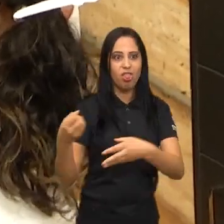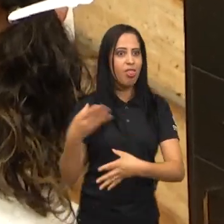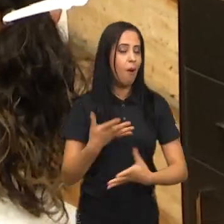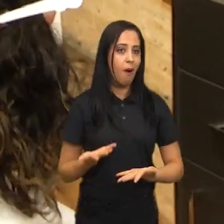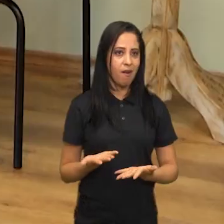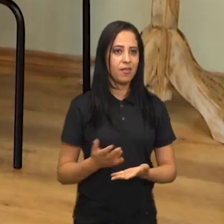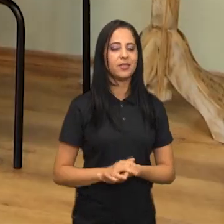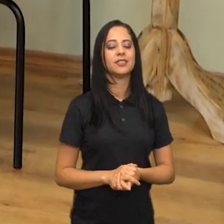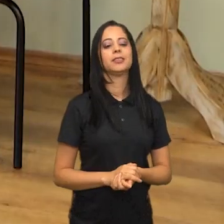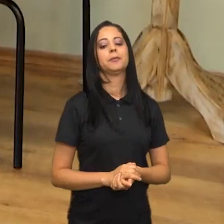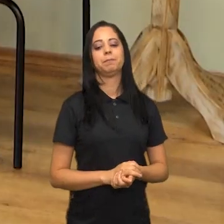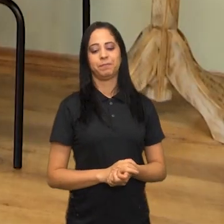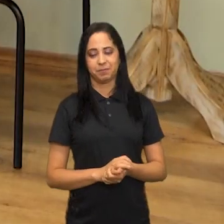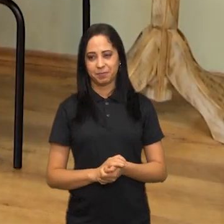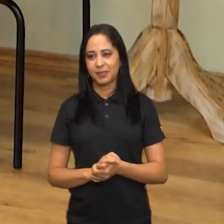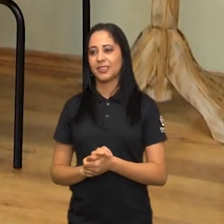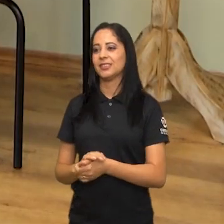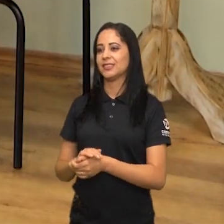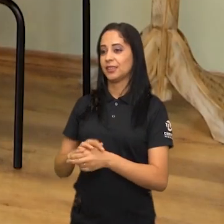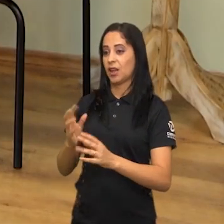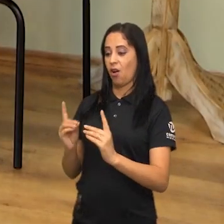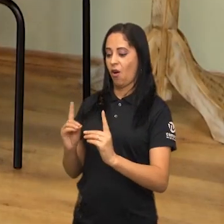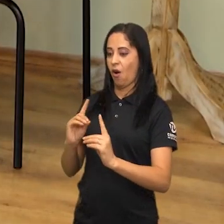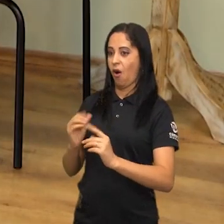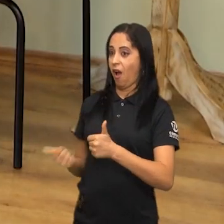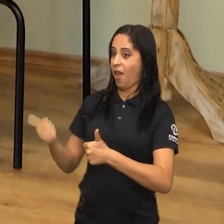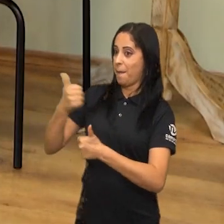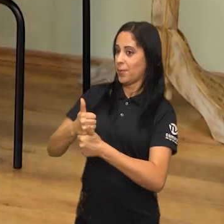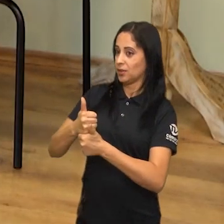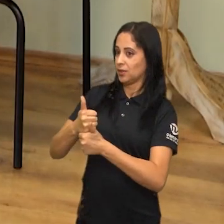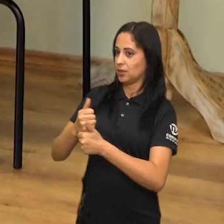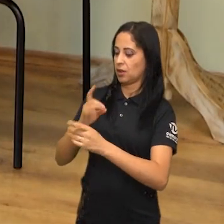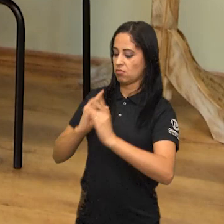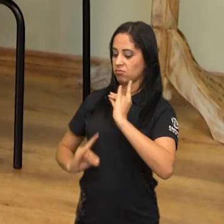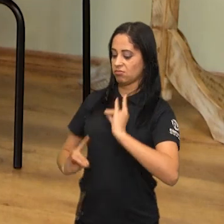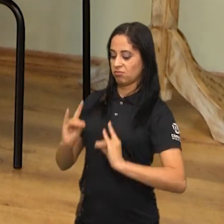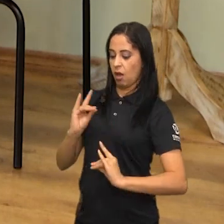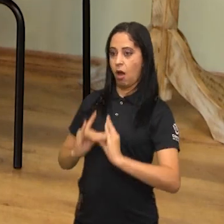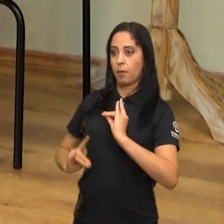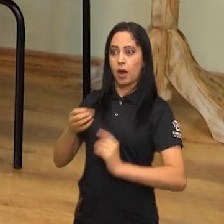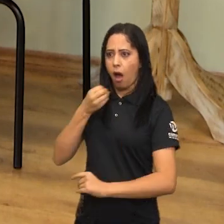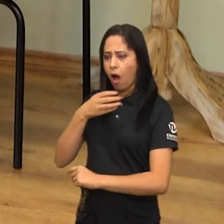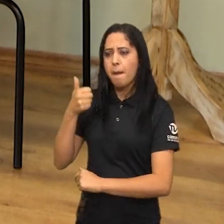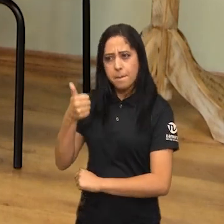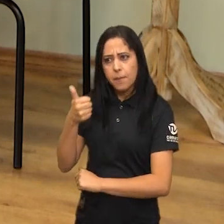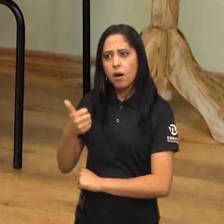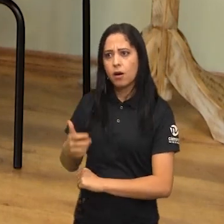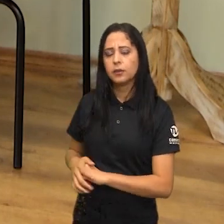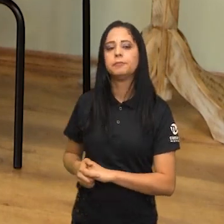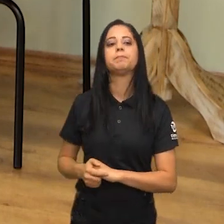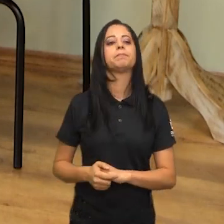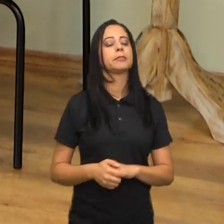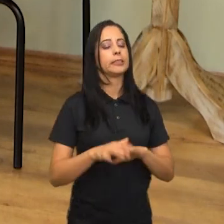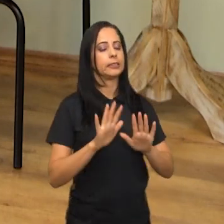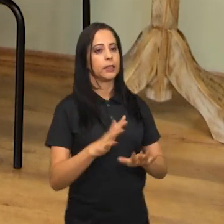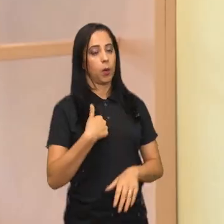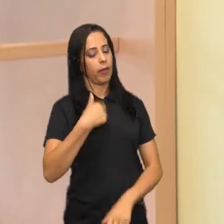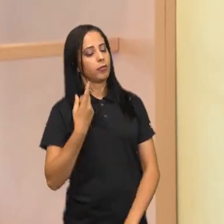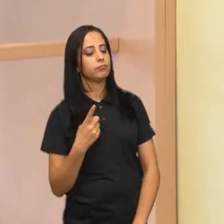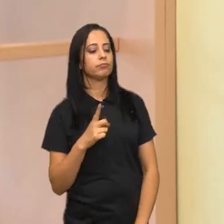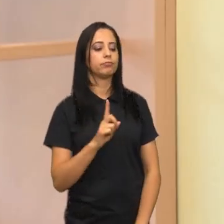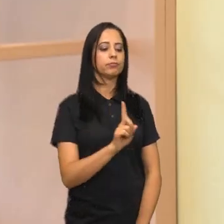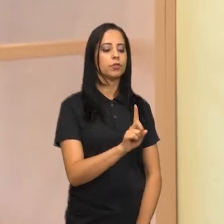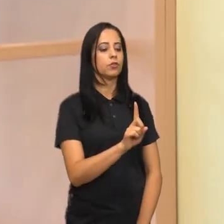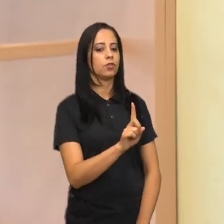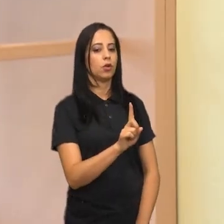gente, é isso aí, reposição hormonal é vida com responsabilidade, é claro, e procurando um especialista. E quando eu cheguei na médica para